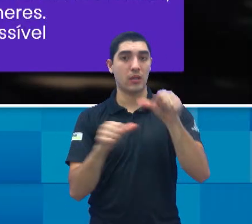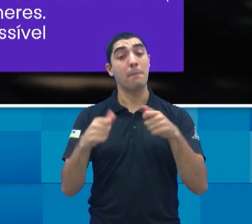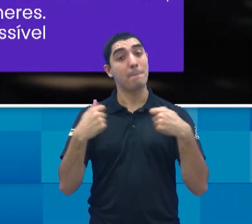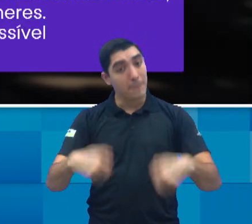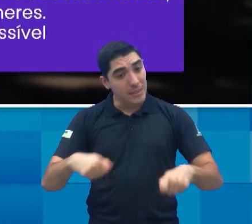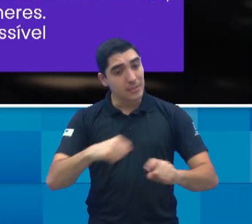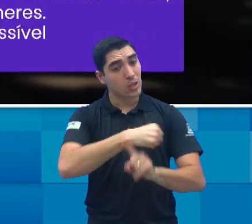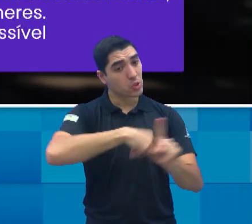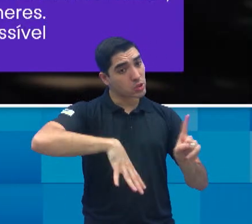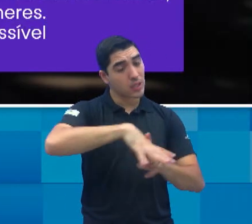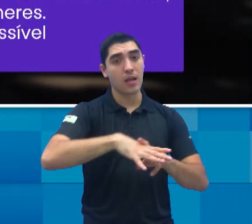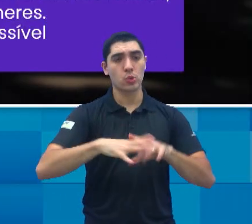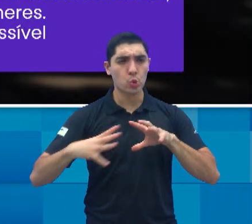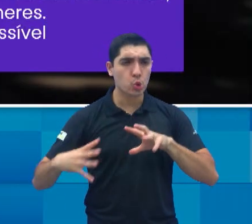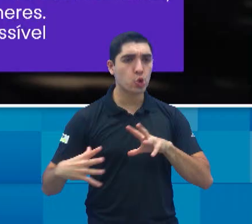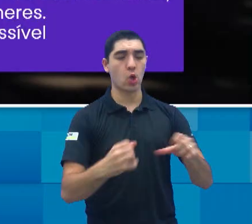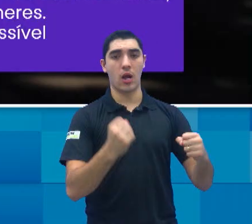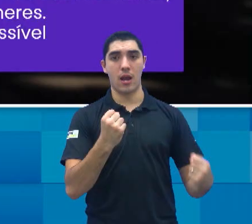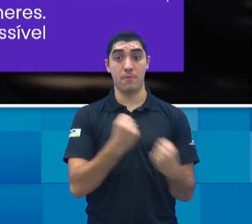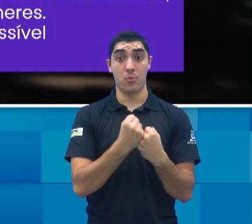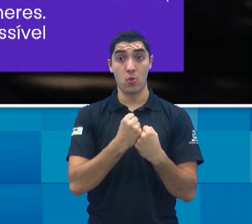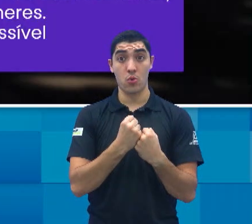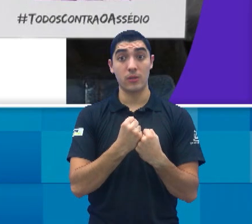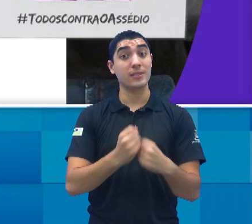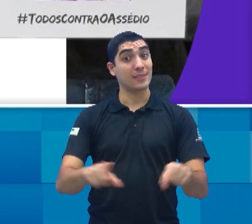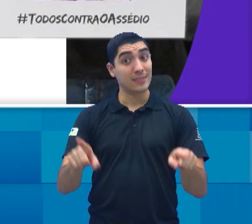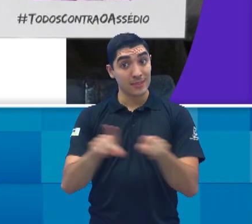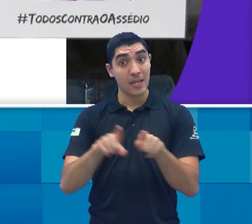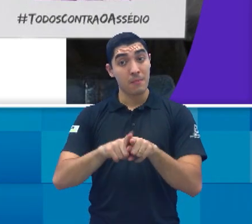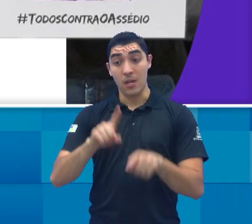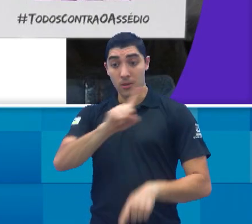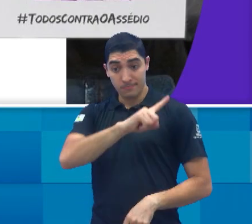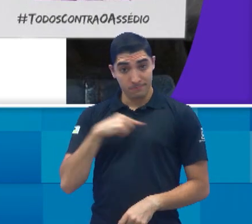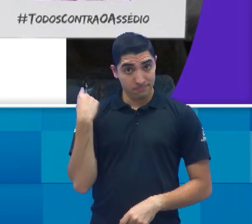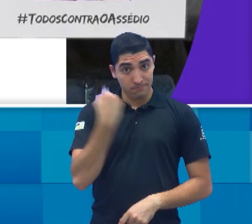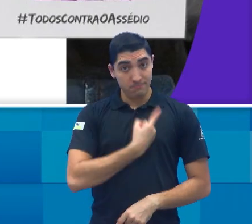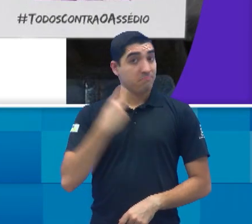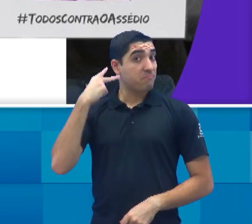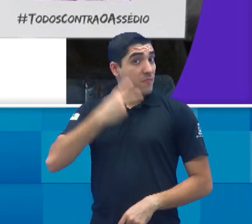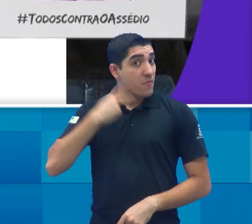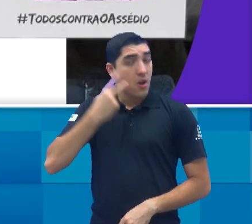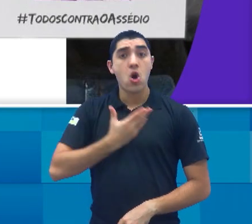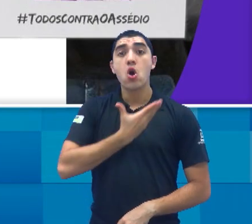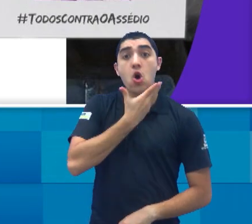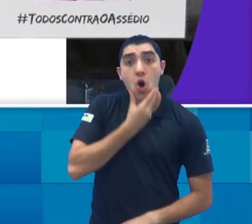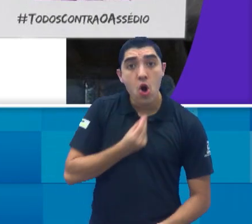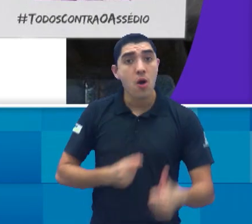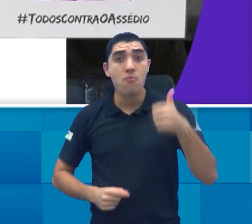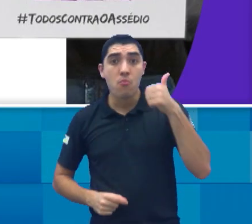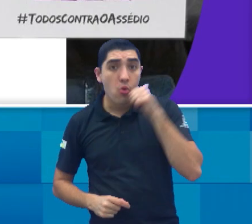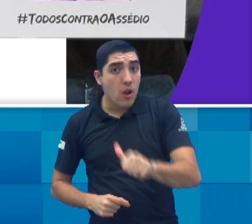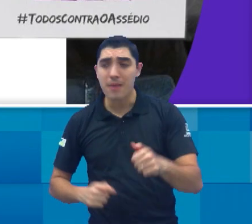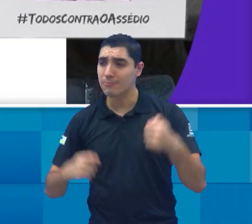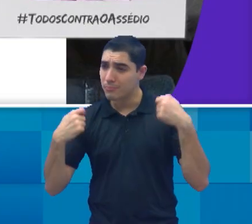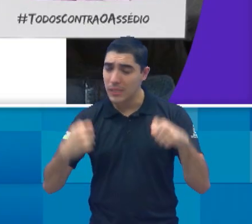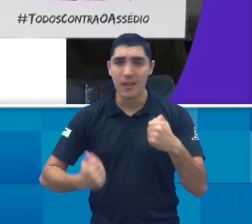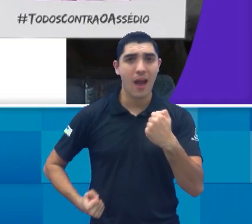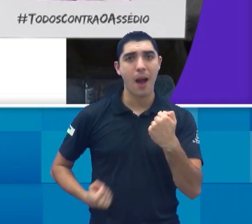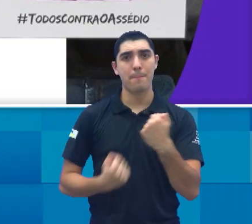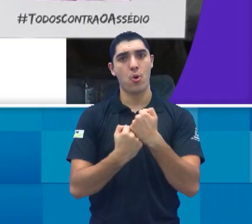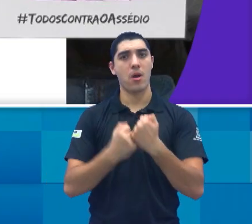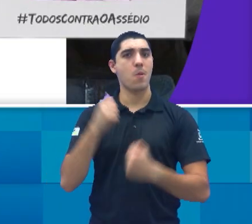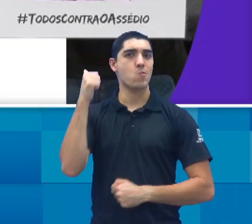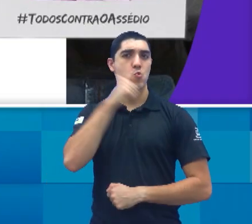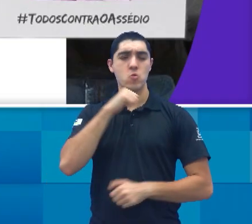sociedade e papel nosso, vereadores e vereadoras, de apoiar a luta das mulheres